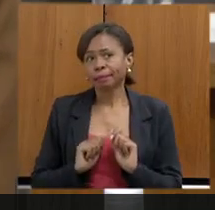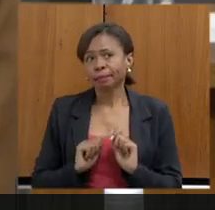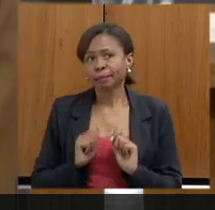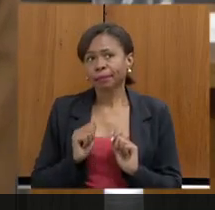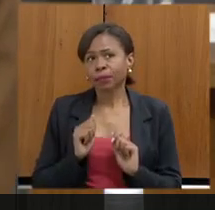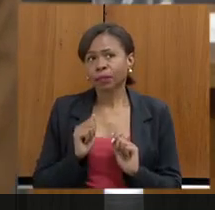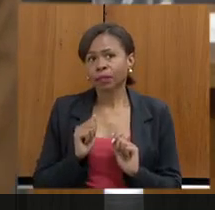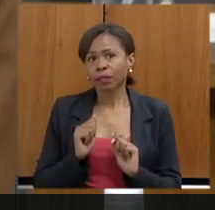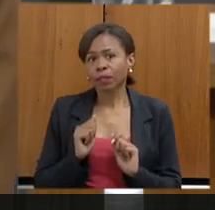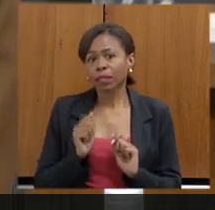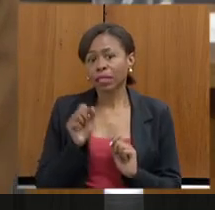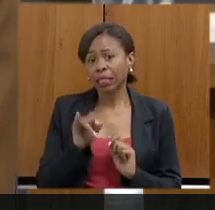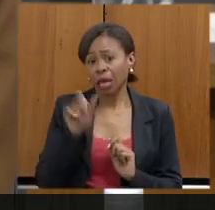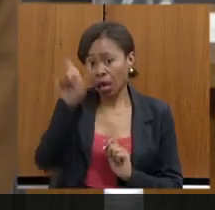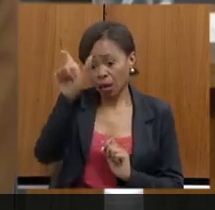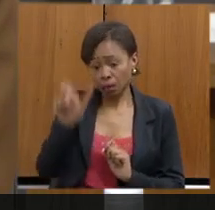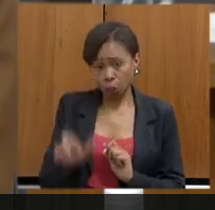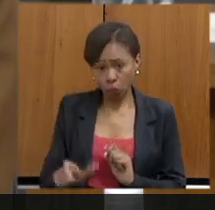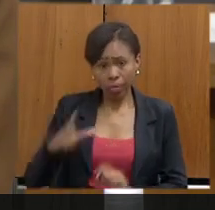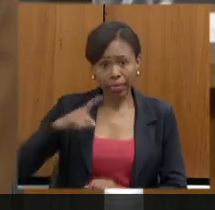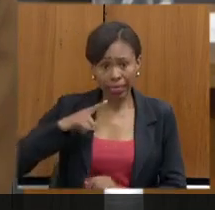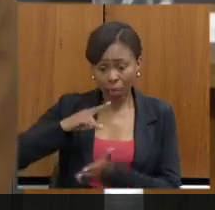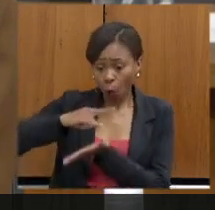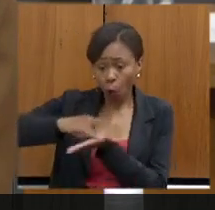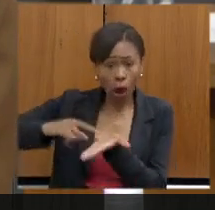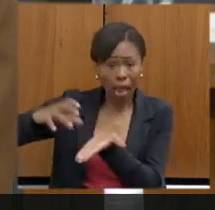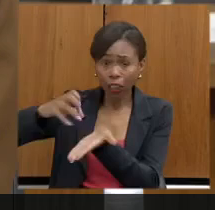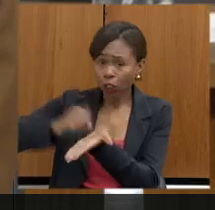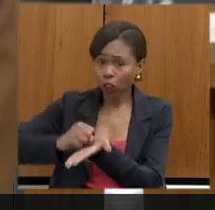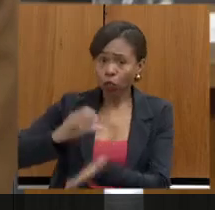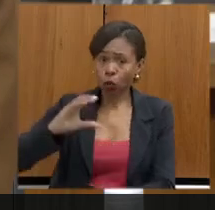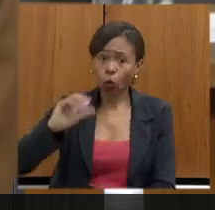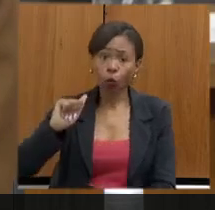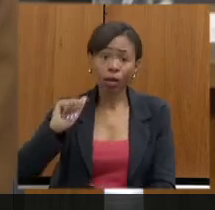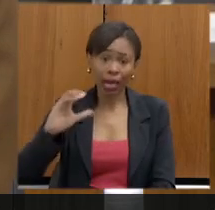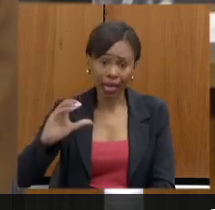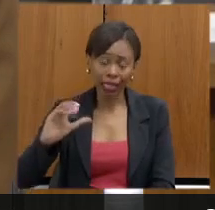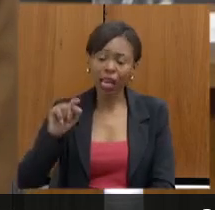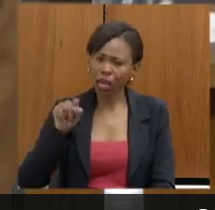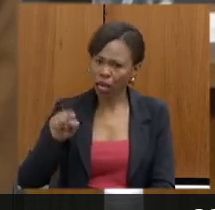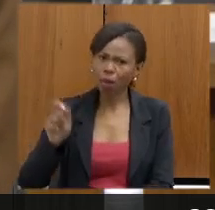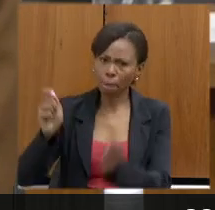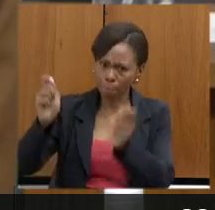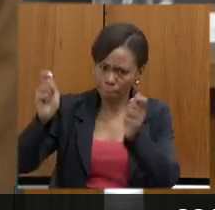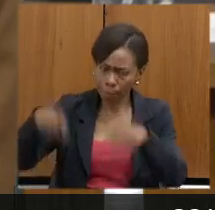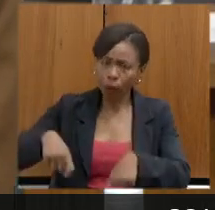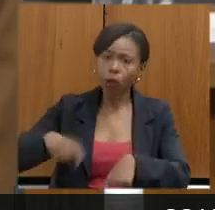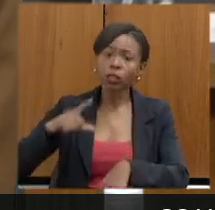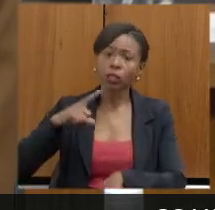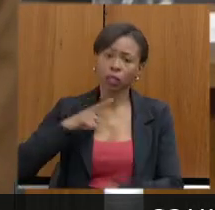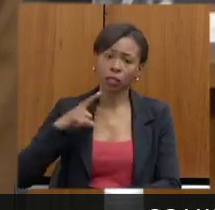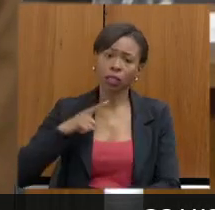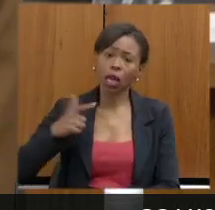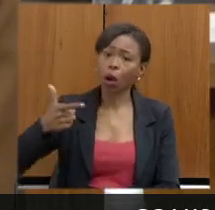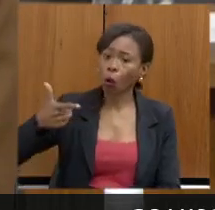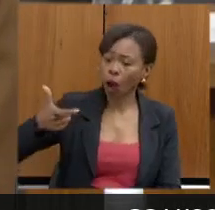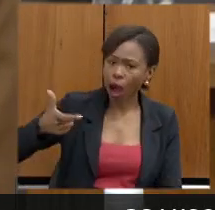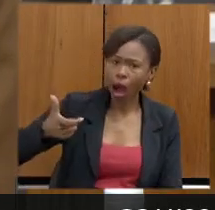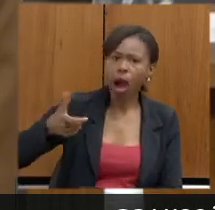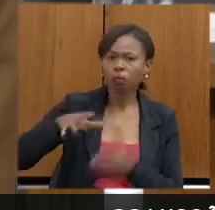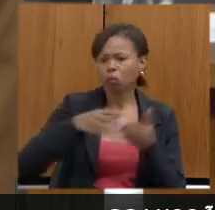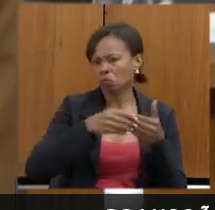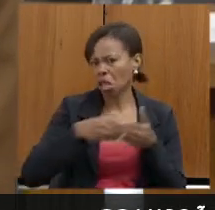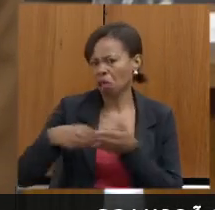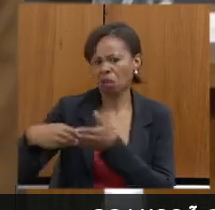um registro é um carro que esteja toda legalizado que ele possa ter o porte né para transitar para